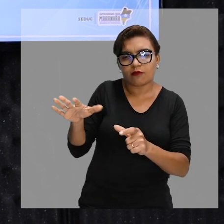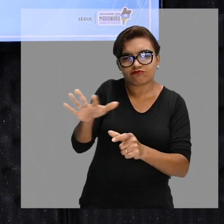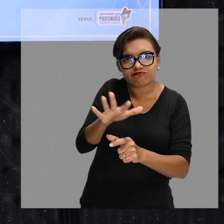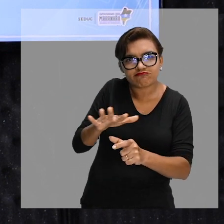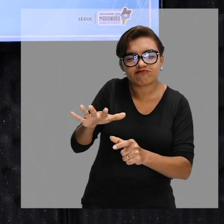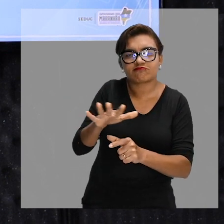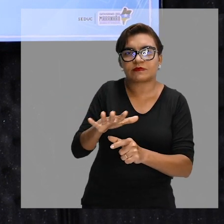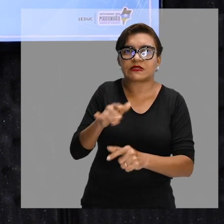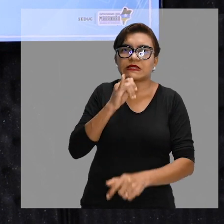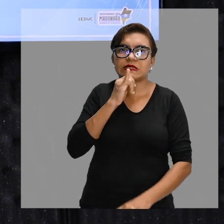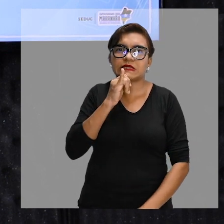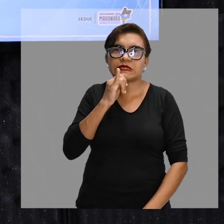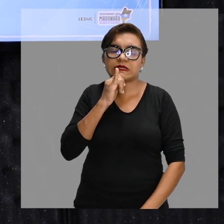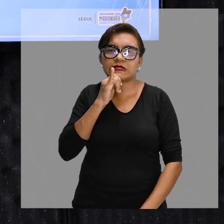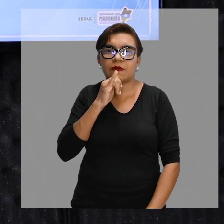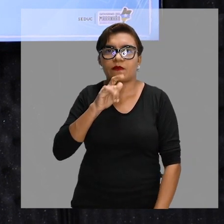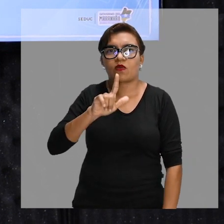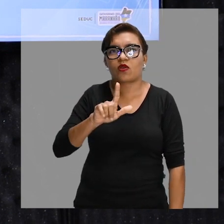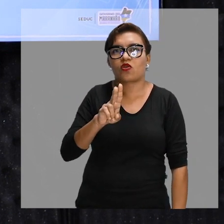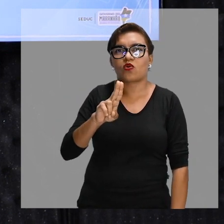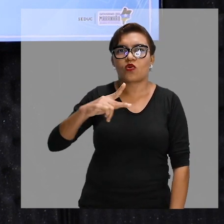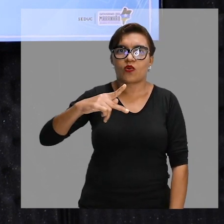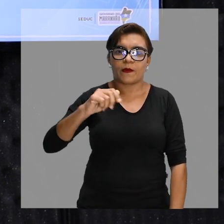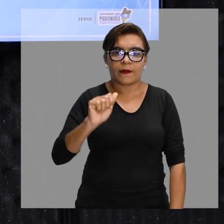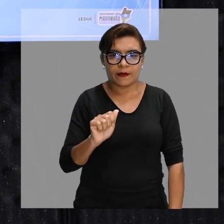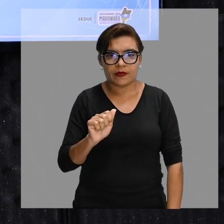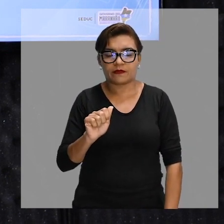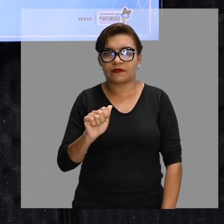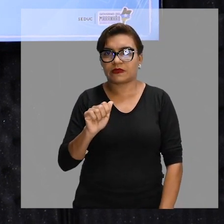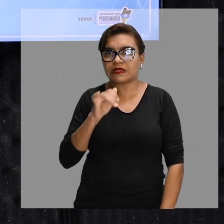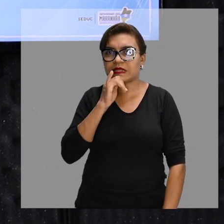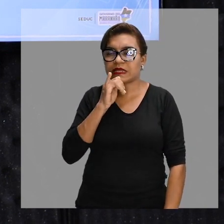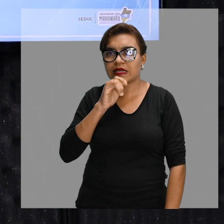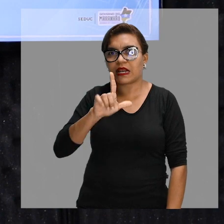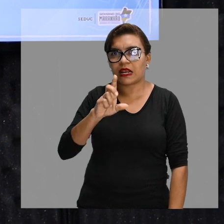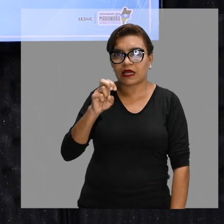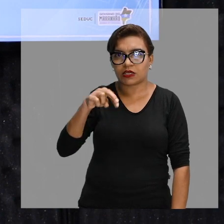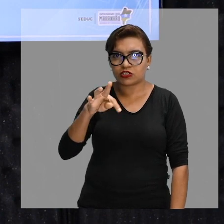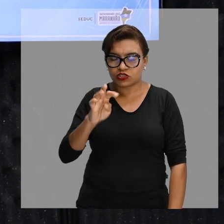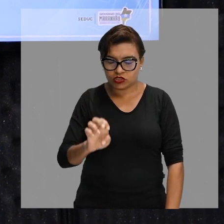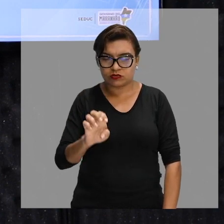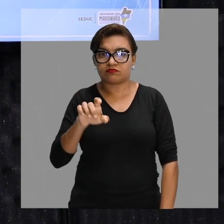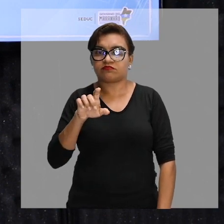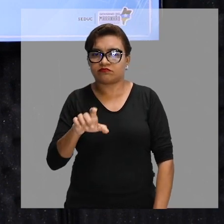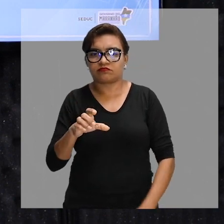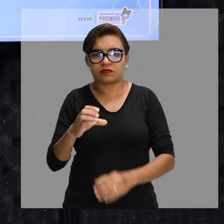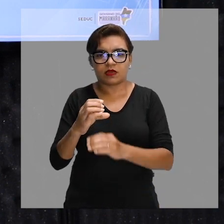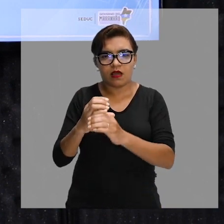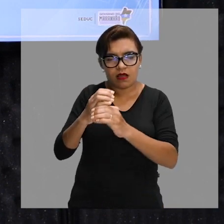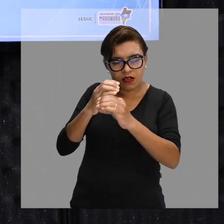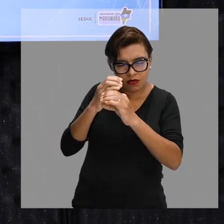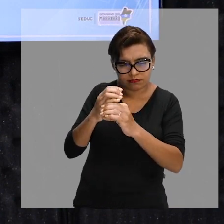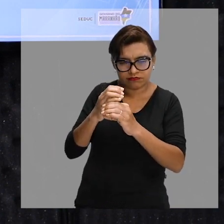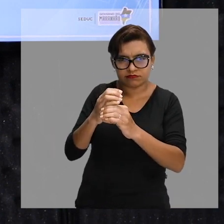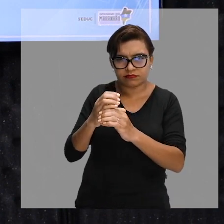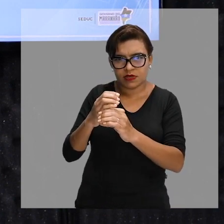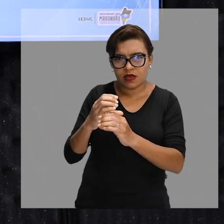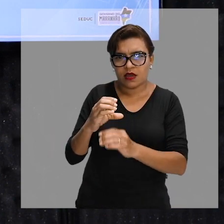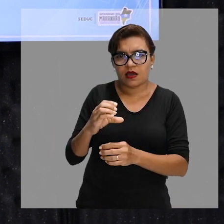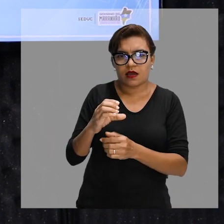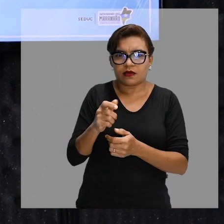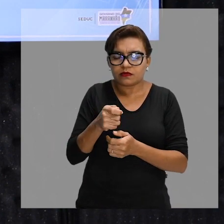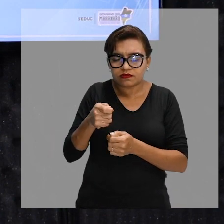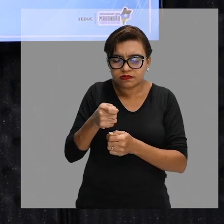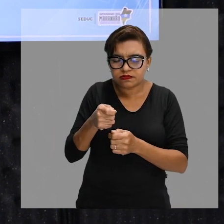aqui de uma lupa, no caso de uma lente, não é isso? Então, a lupa ou a lente, se a lente for